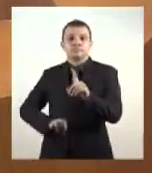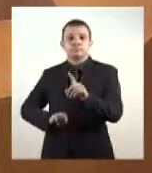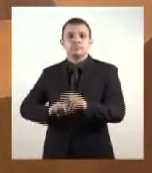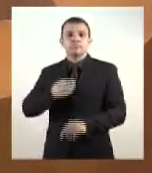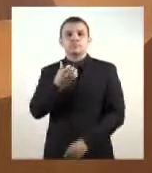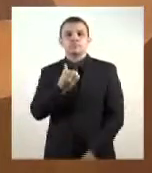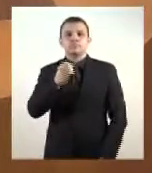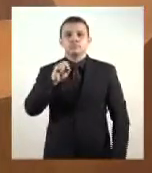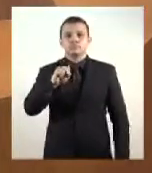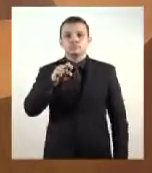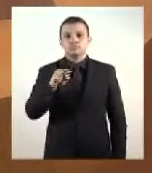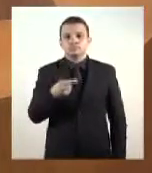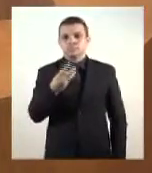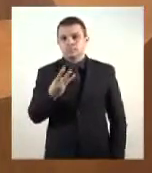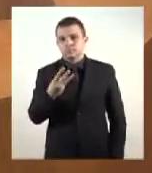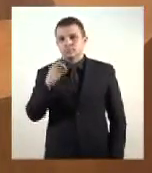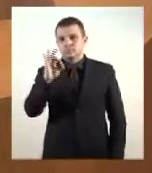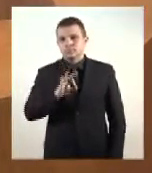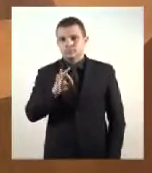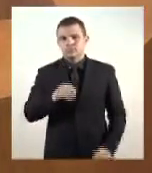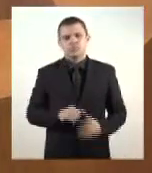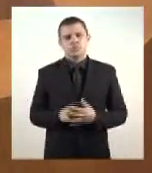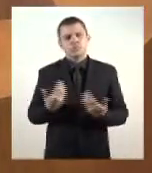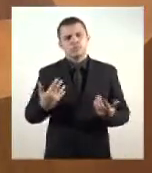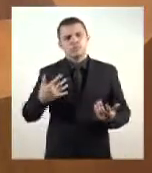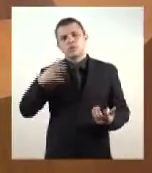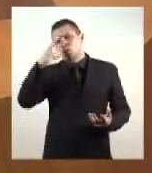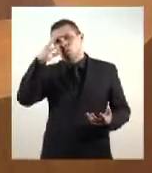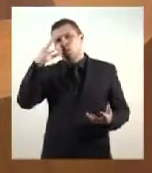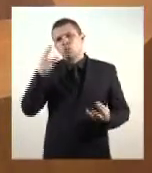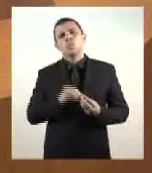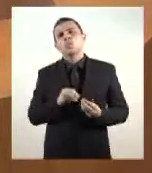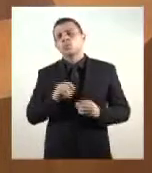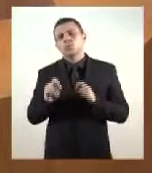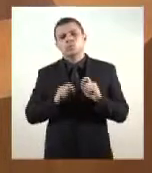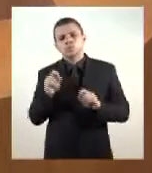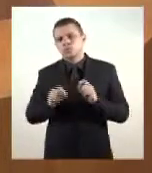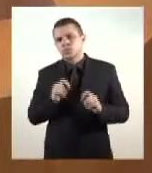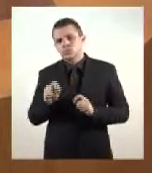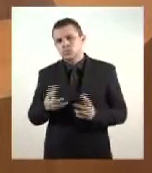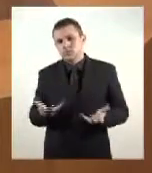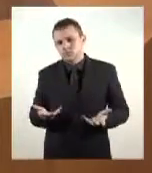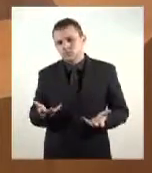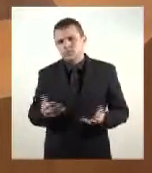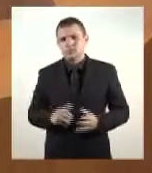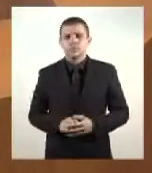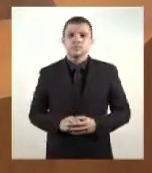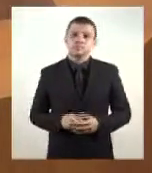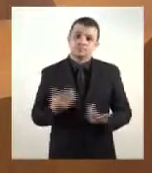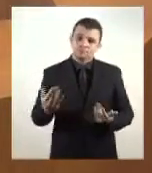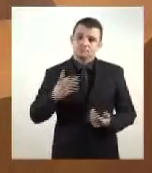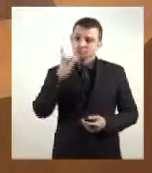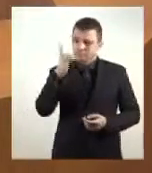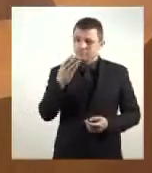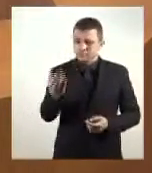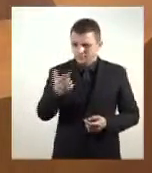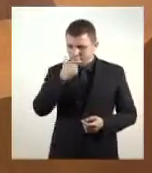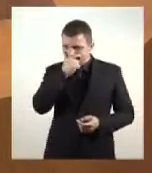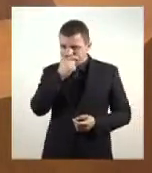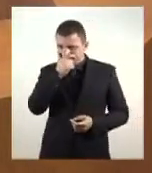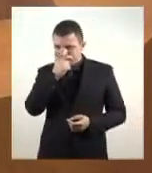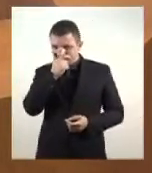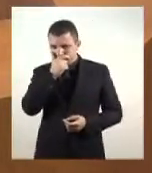68,3%. Ora, o que nós podemos deduzir desses dados aqui? E aí o deputado César Pires é